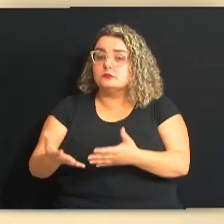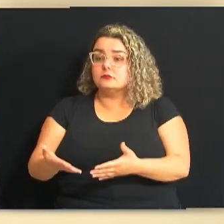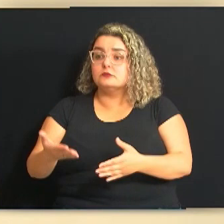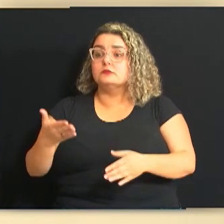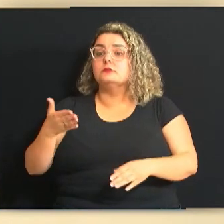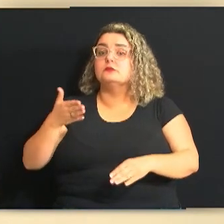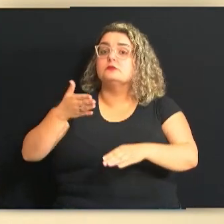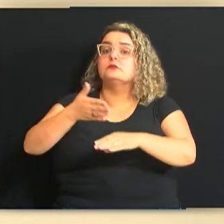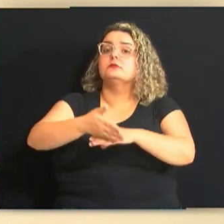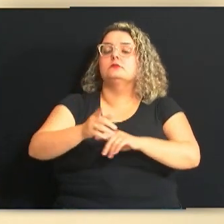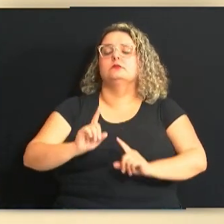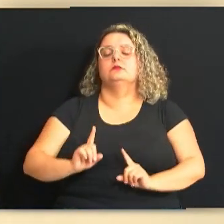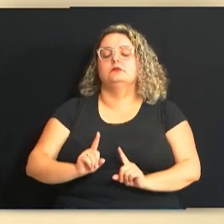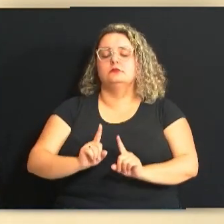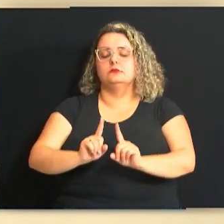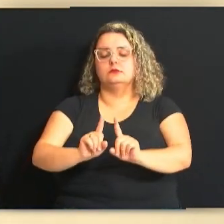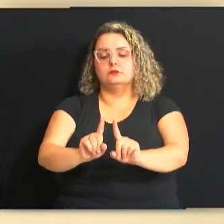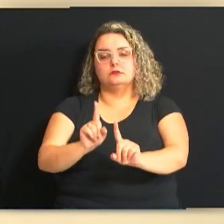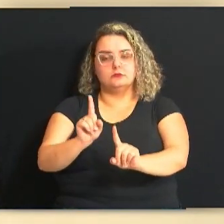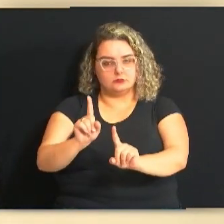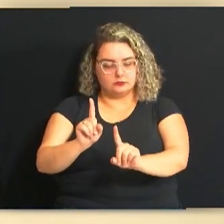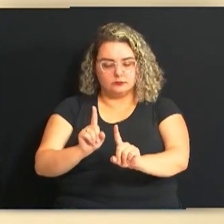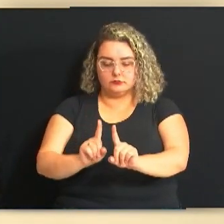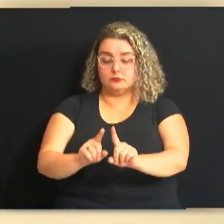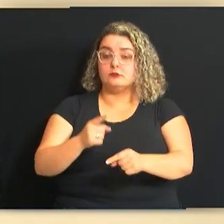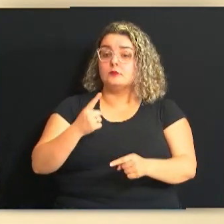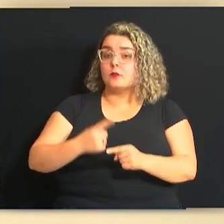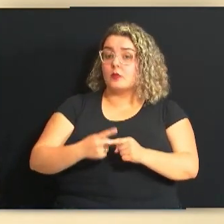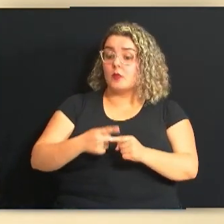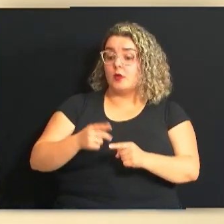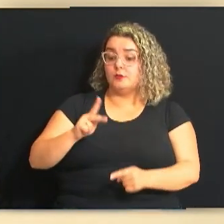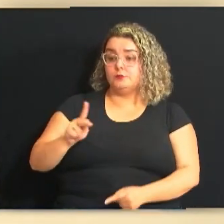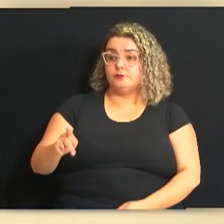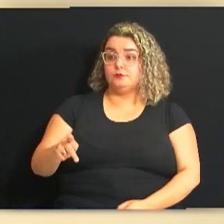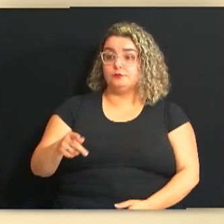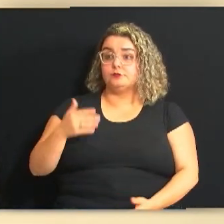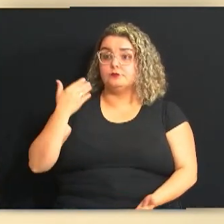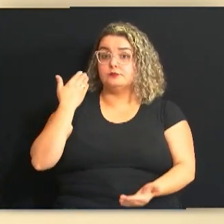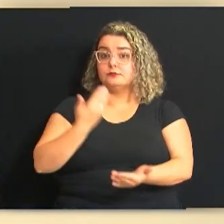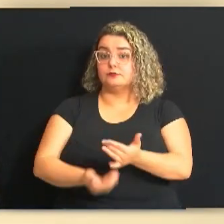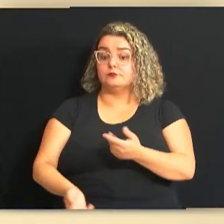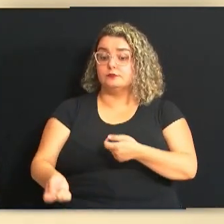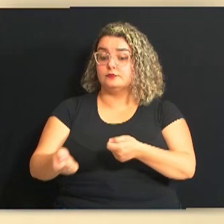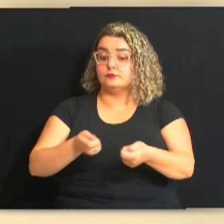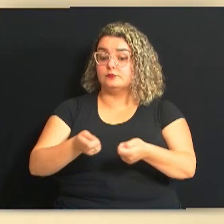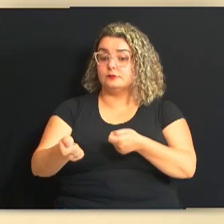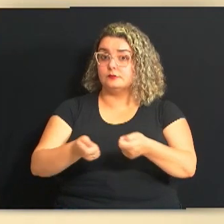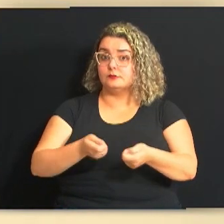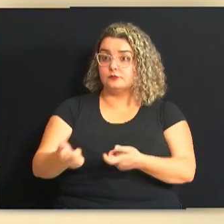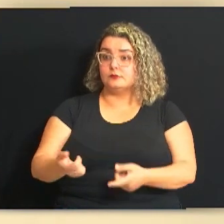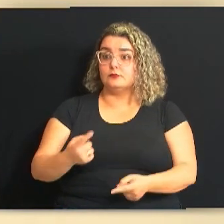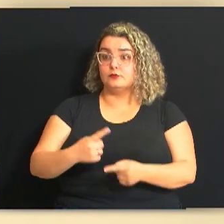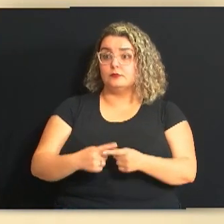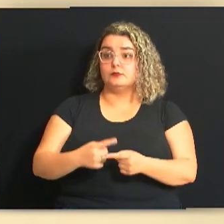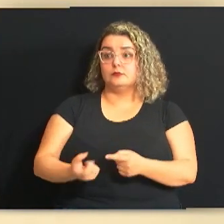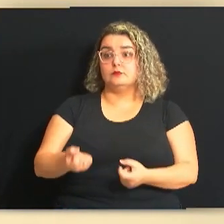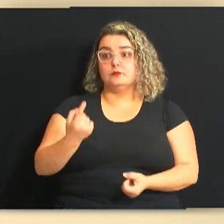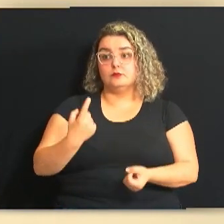entrada dos acompanhantes, porque os professores estavam perdendo o controle, pois alguns